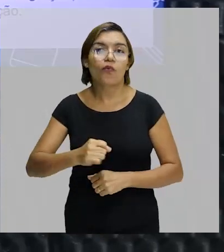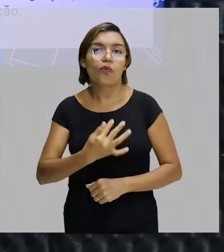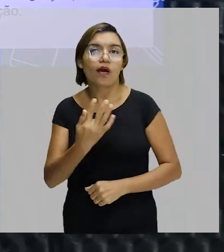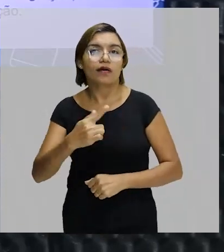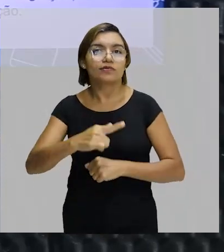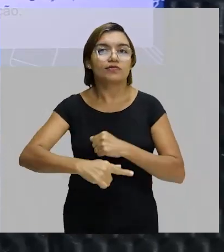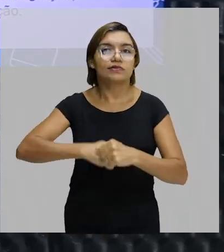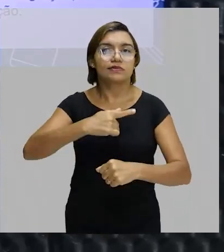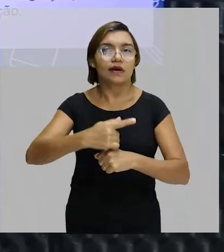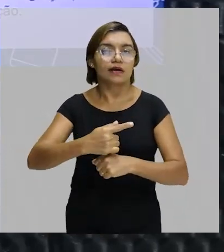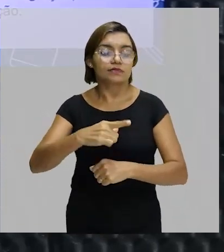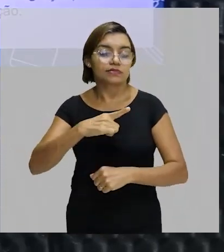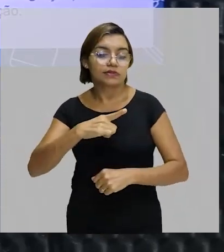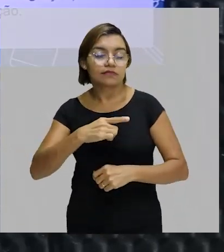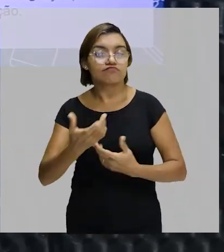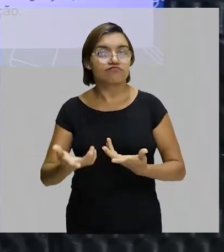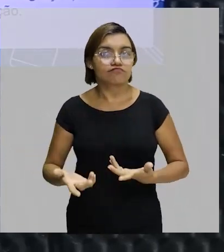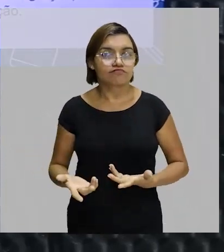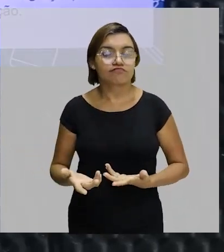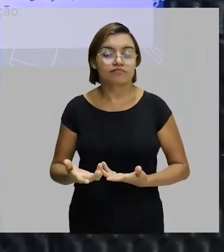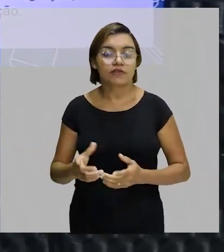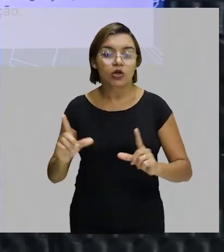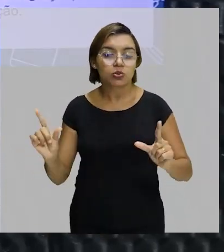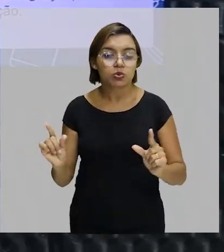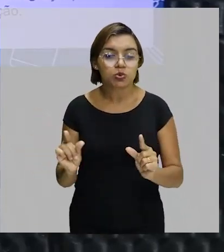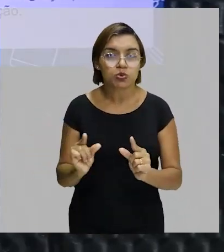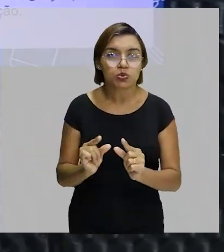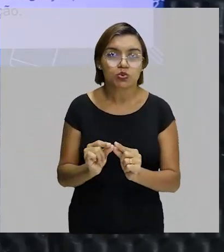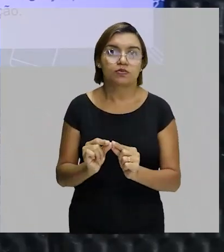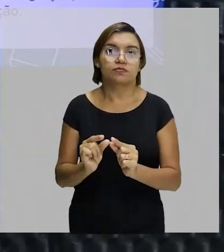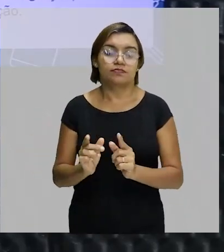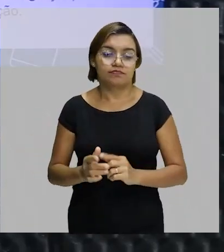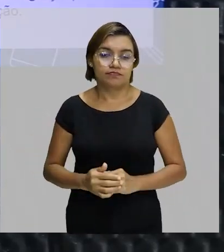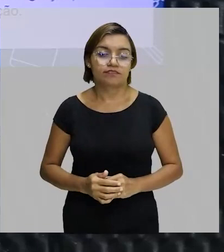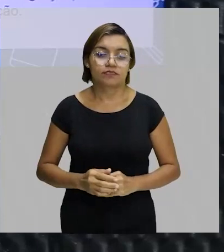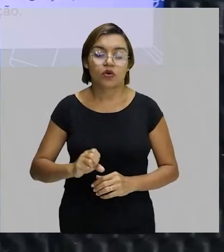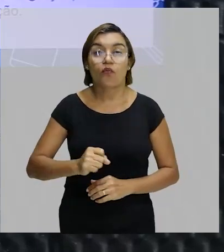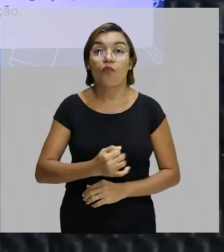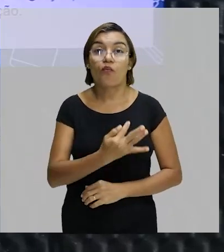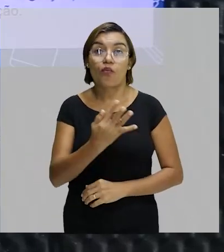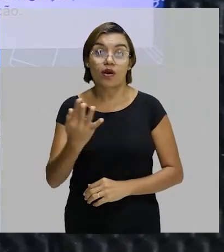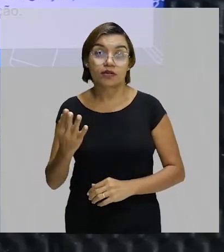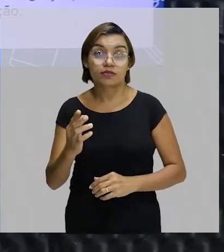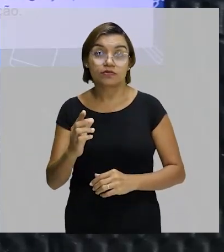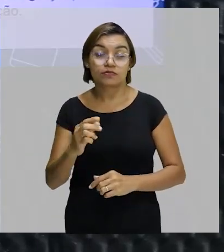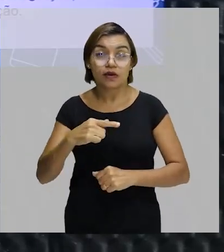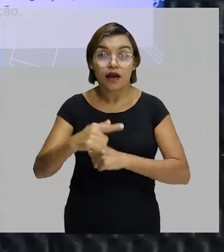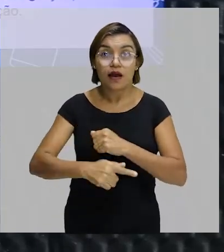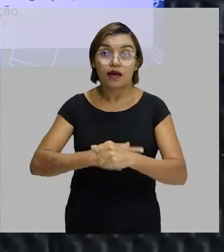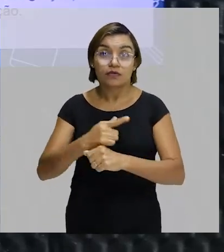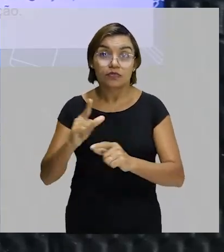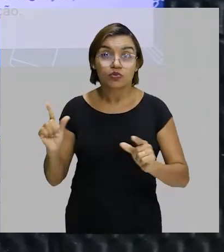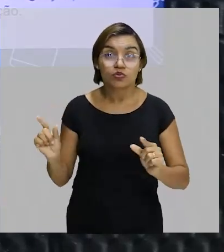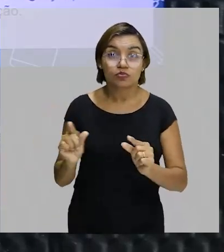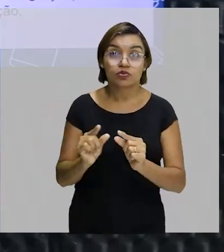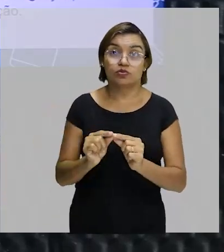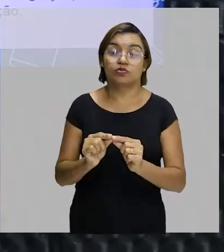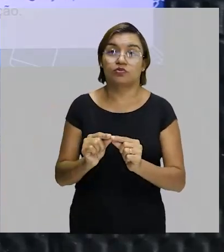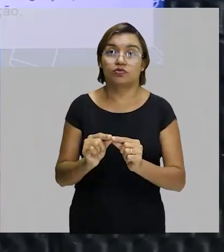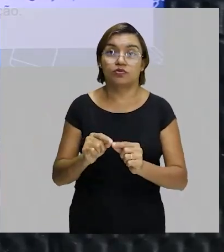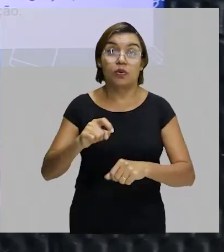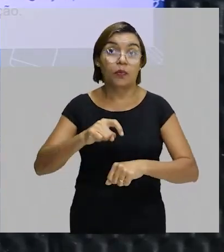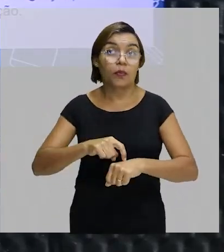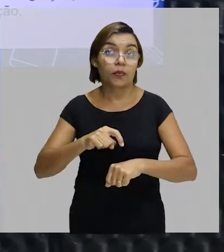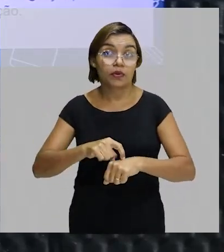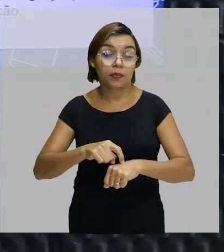átomos foram diminuídos? Quantos átomos foram diminuídos em um certo intervalo de